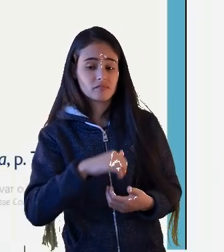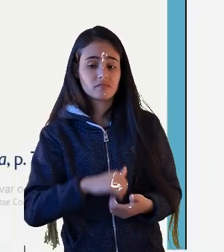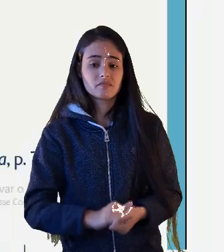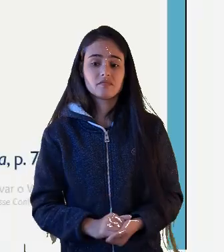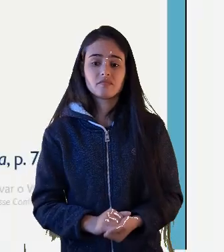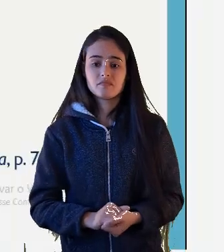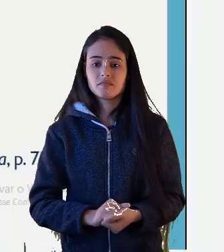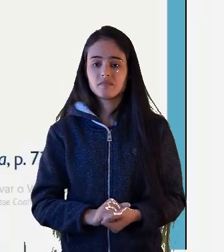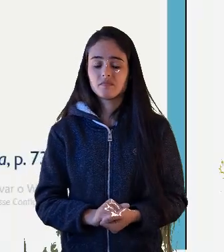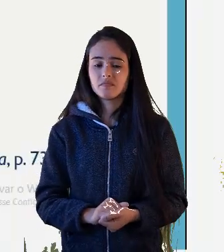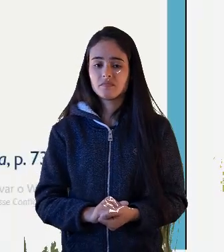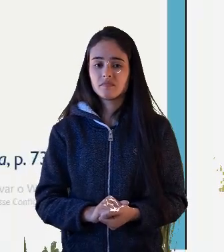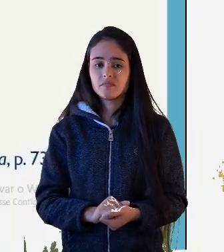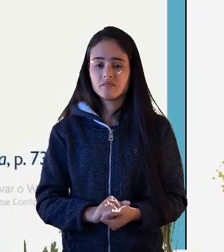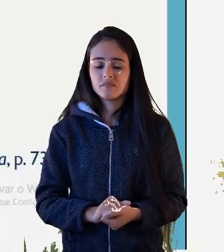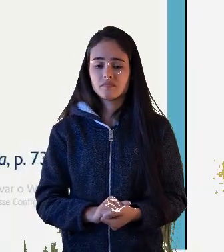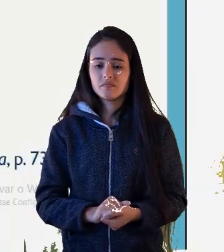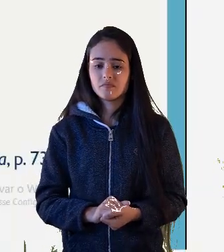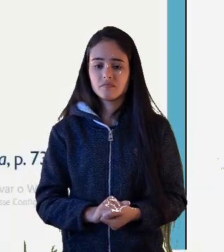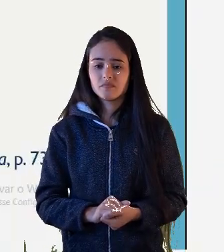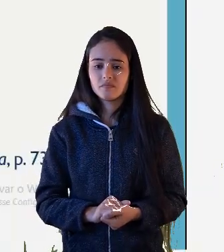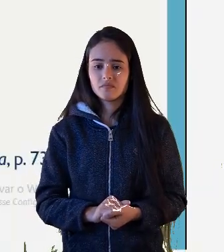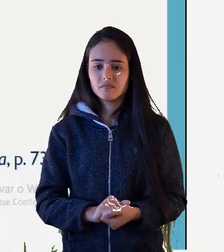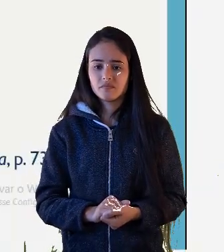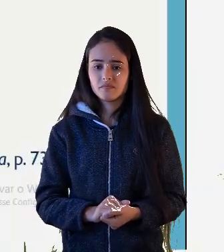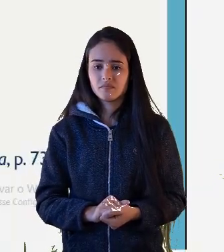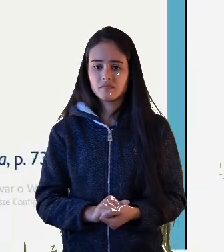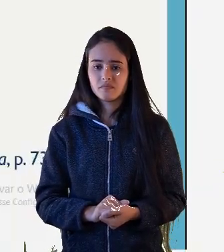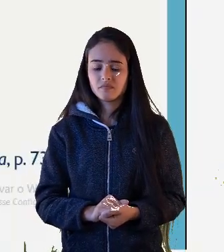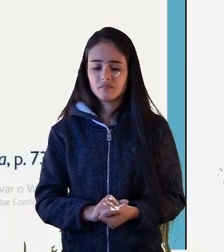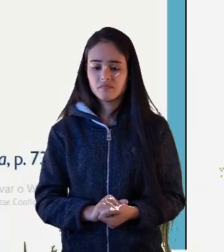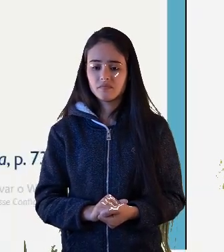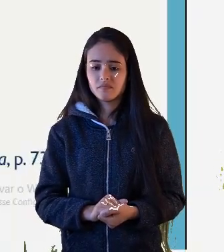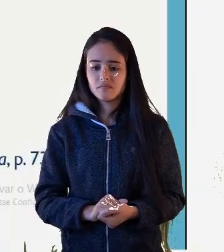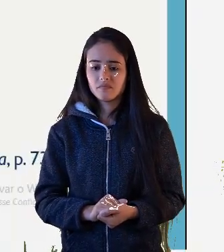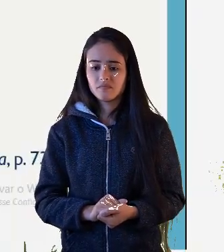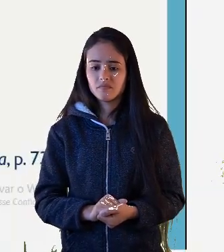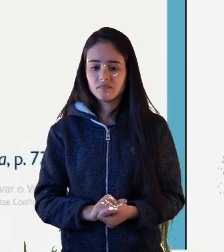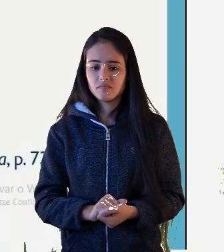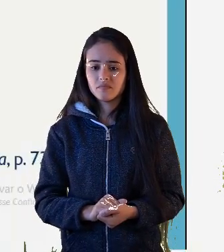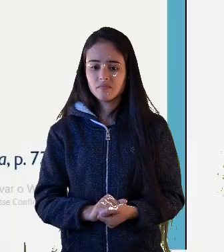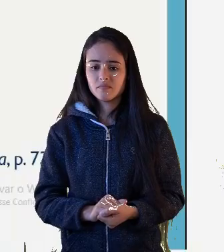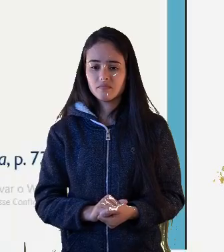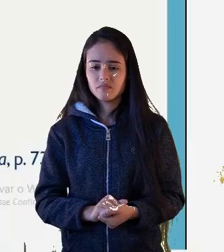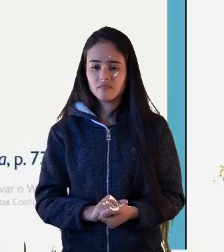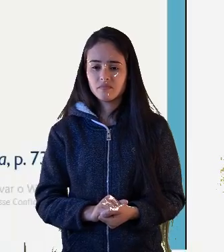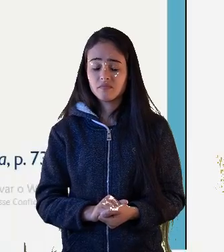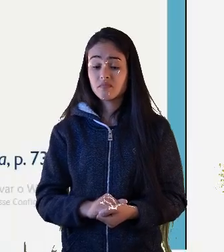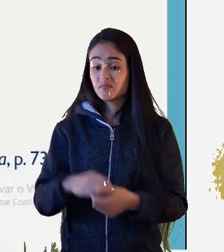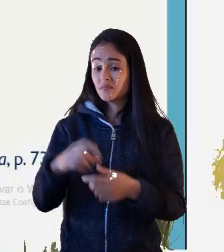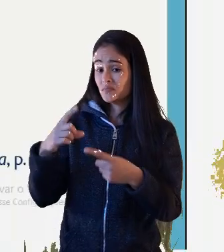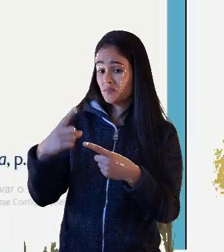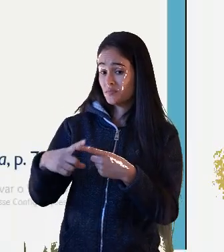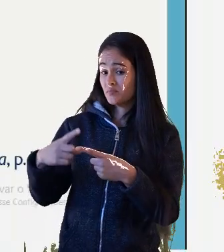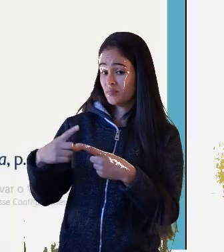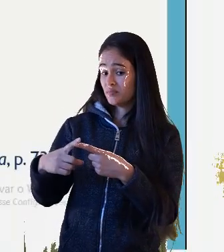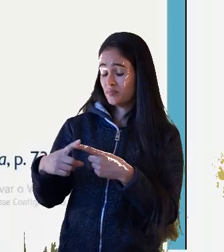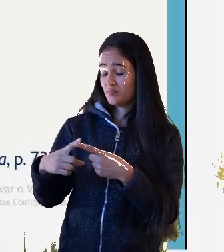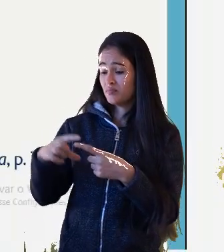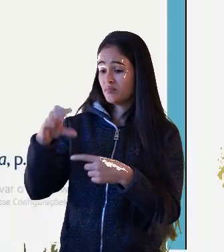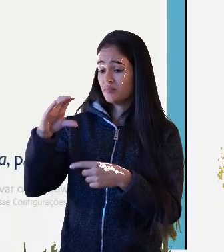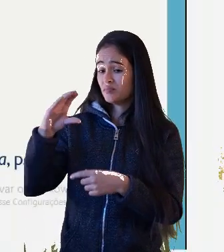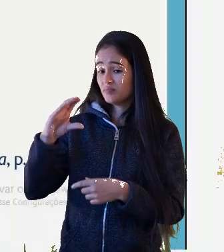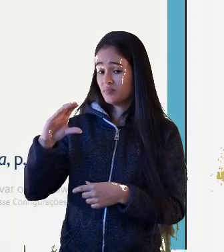o exercício da equidade. Cota não reforça derrota. Cota não reforça